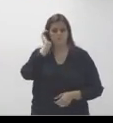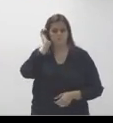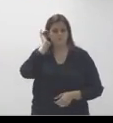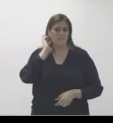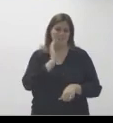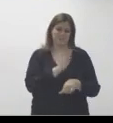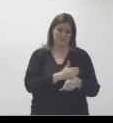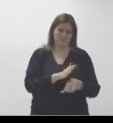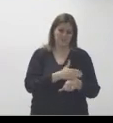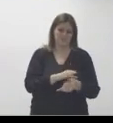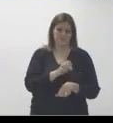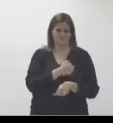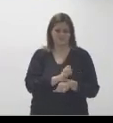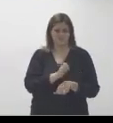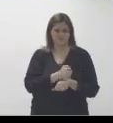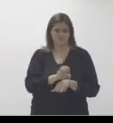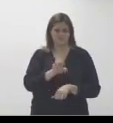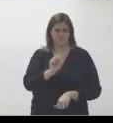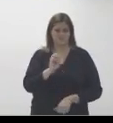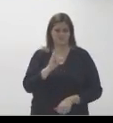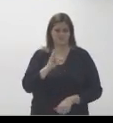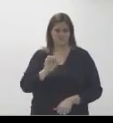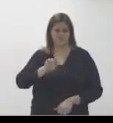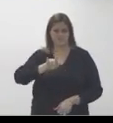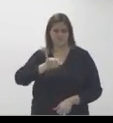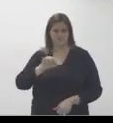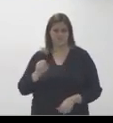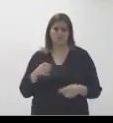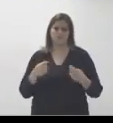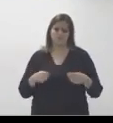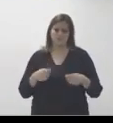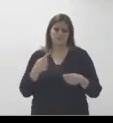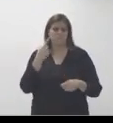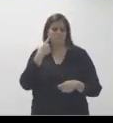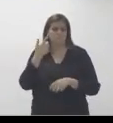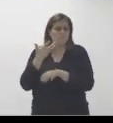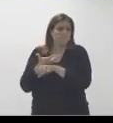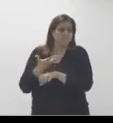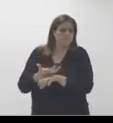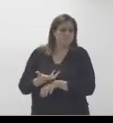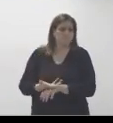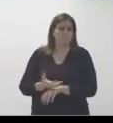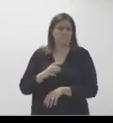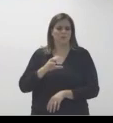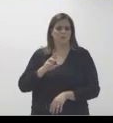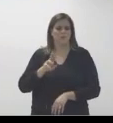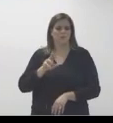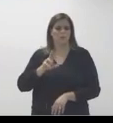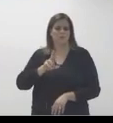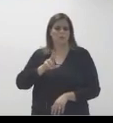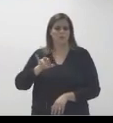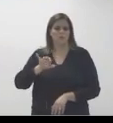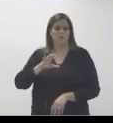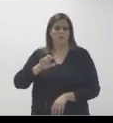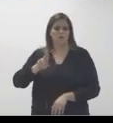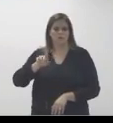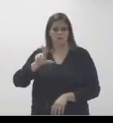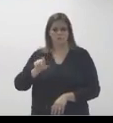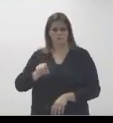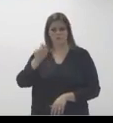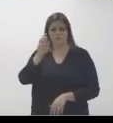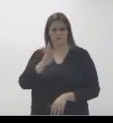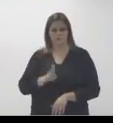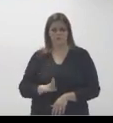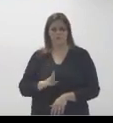pela construção dessas diretrizes curriculares nacionais e como paulo já apontou a